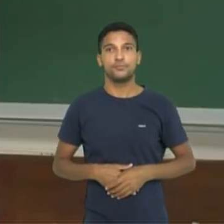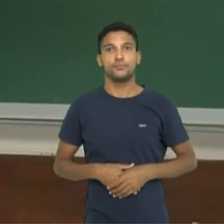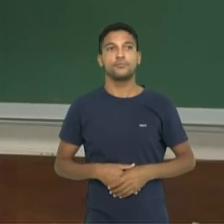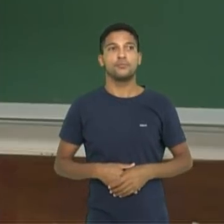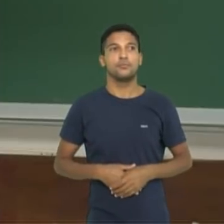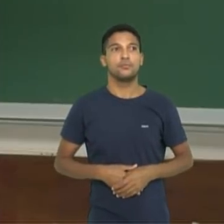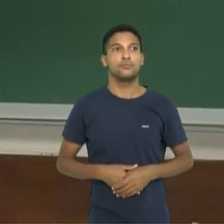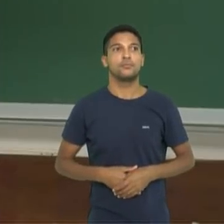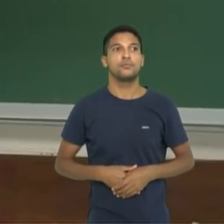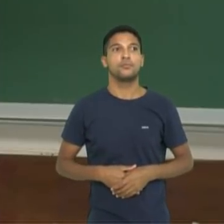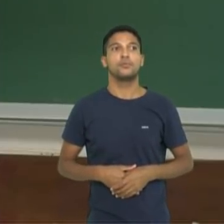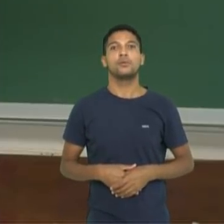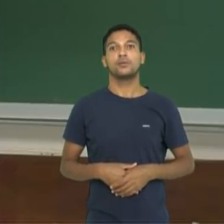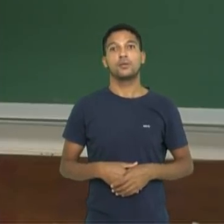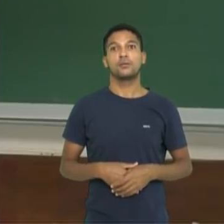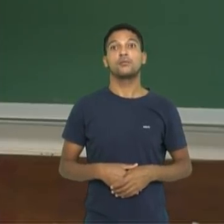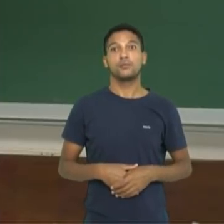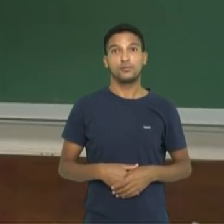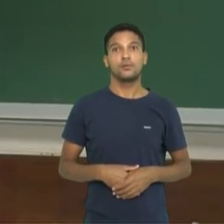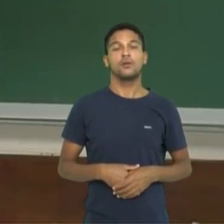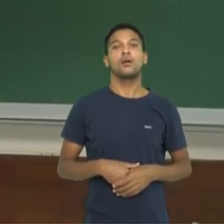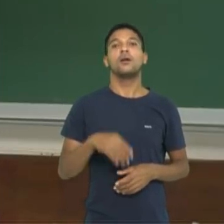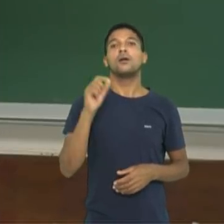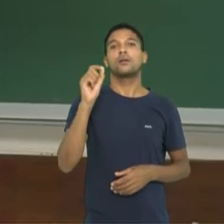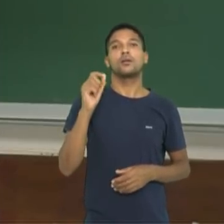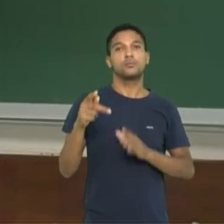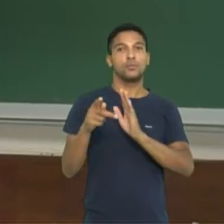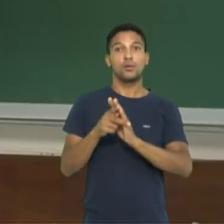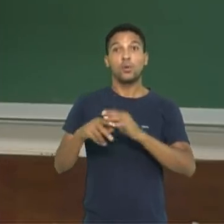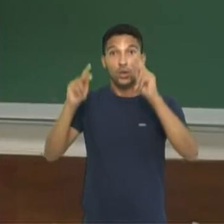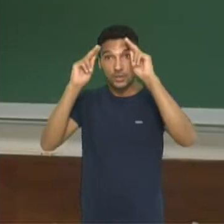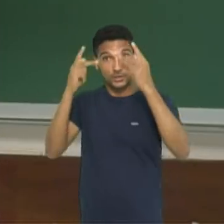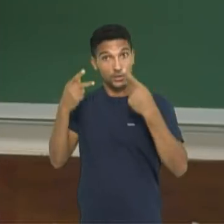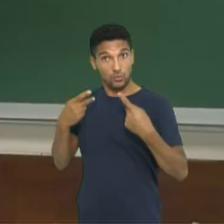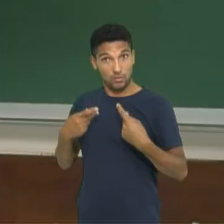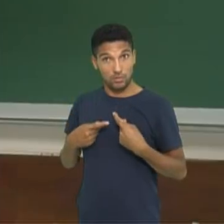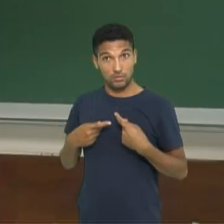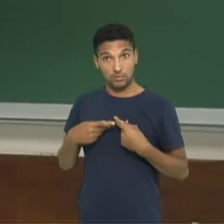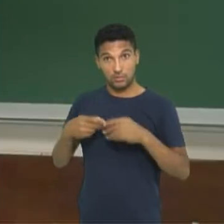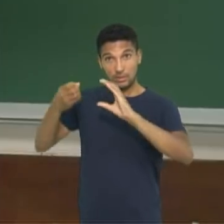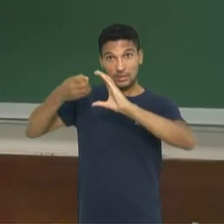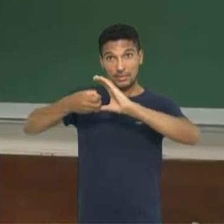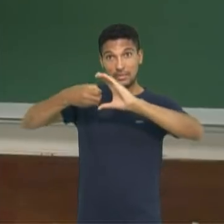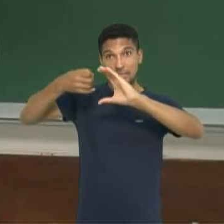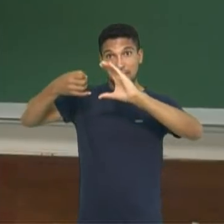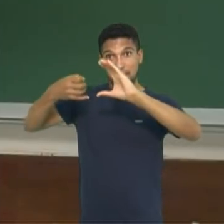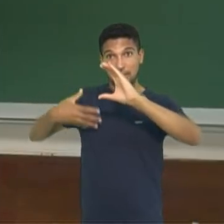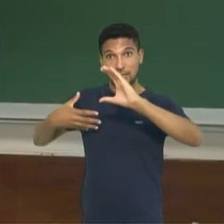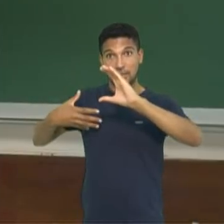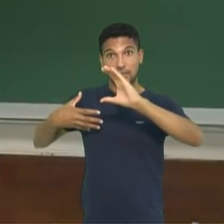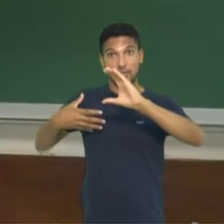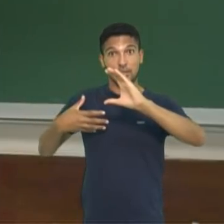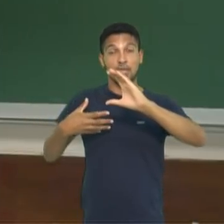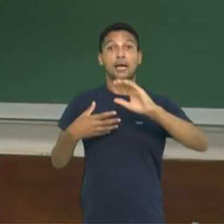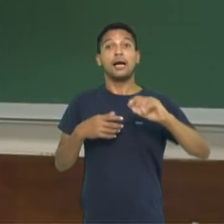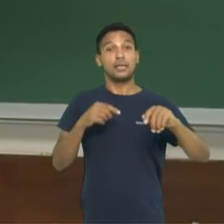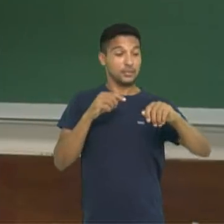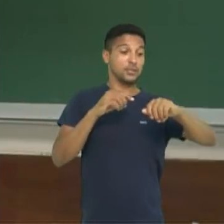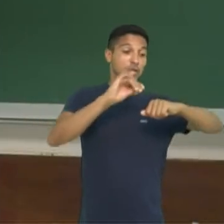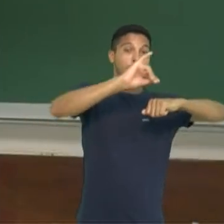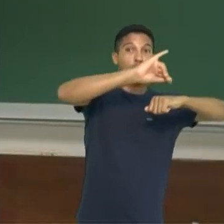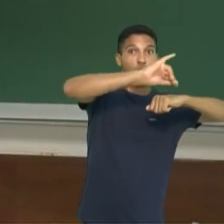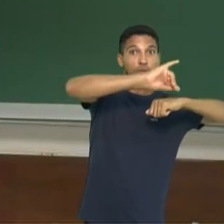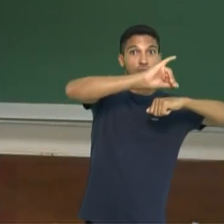né? Então, quando a gente tem ali a atribuição de características de pessoas humanas a seres inanimados, nesse caso a um